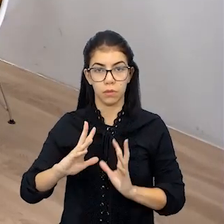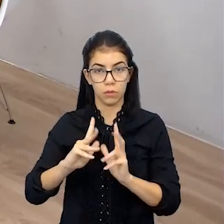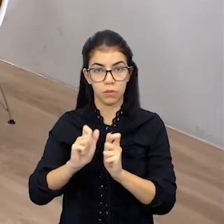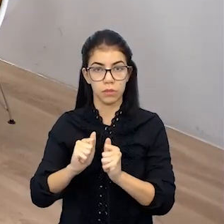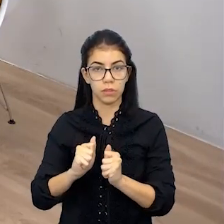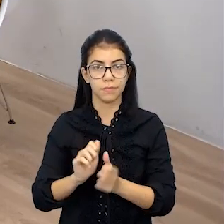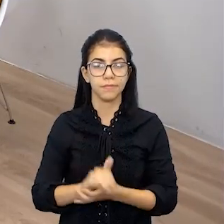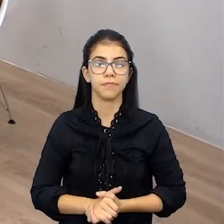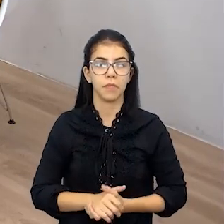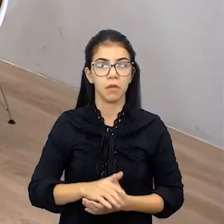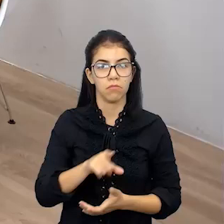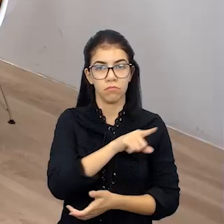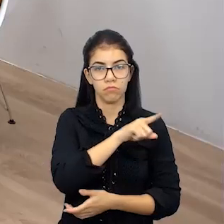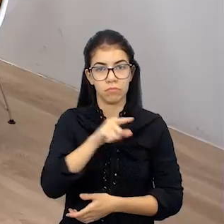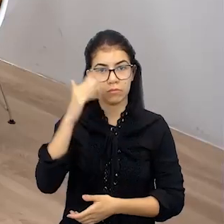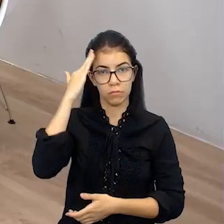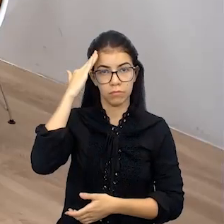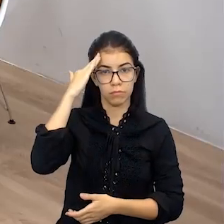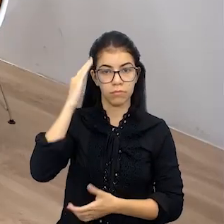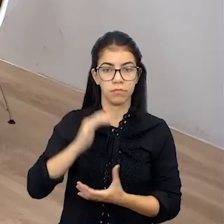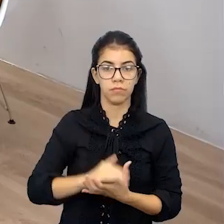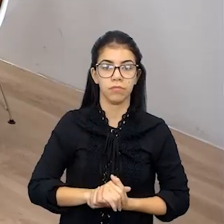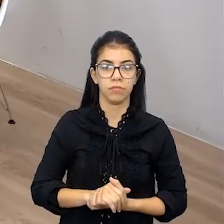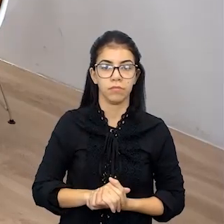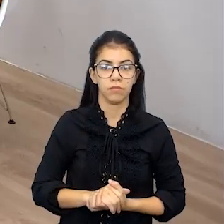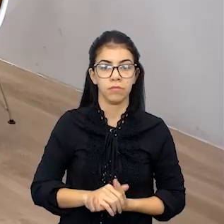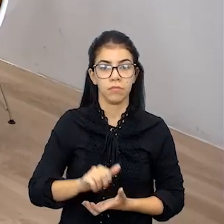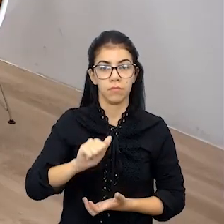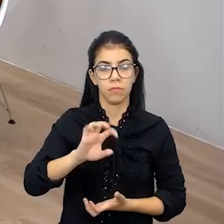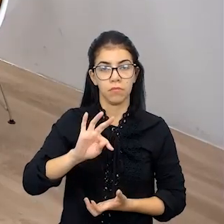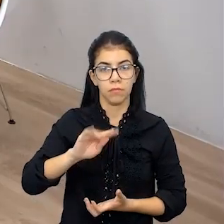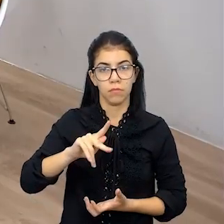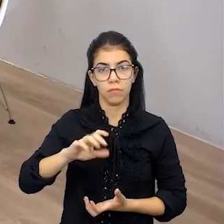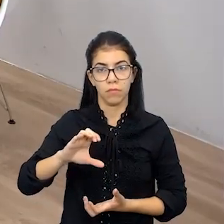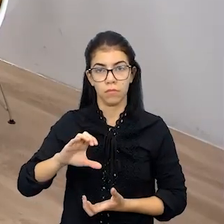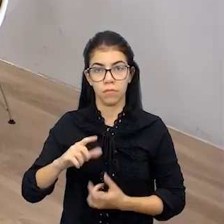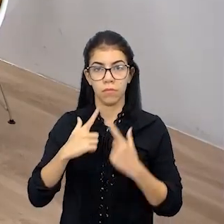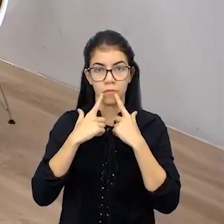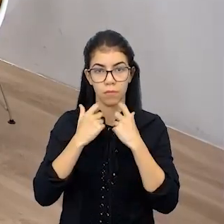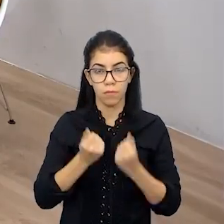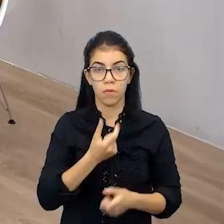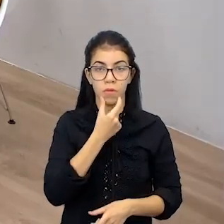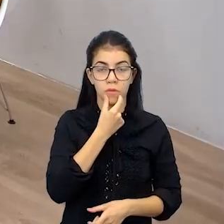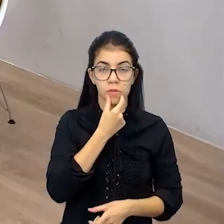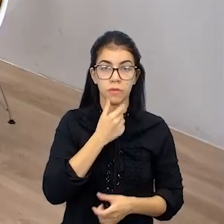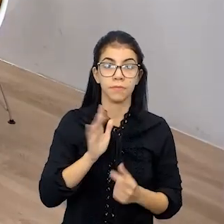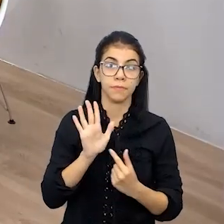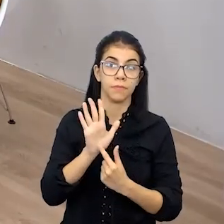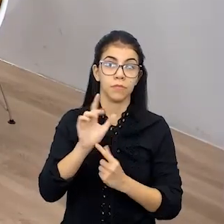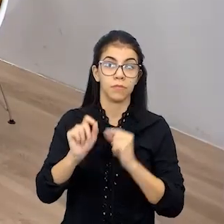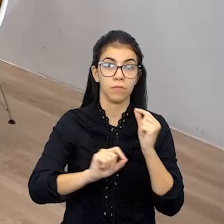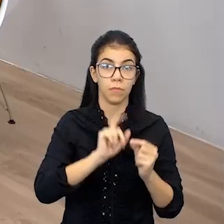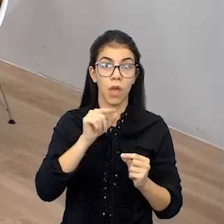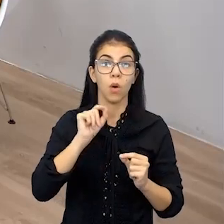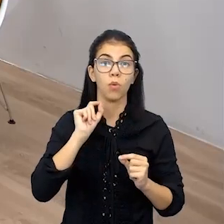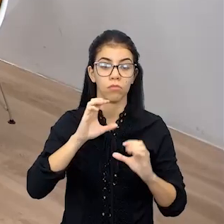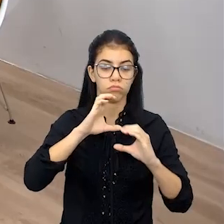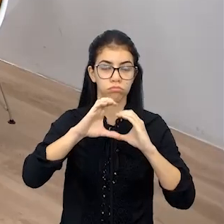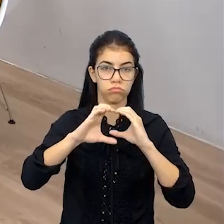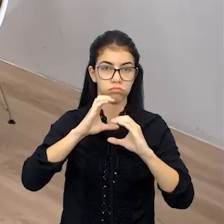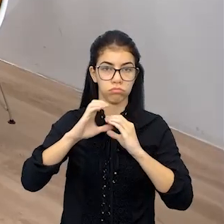vocês entenderem um pouquinho mais, né? Que ele fez uma TPC com a língua inglesa e ele trouxe sobre a